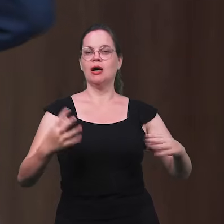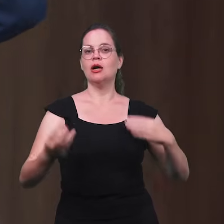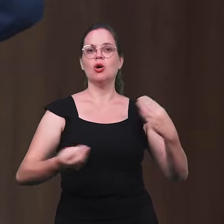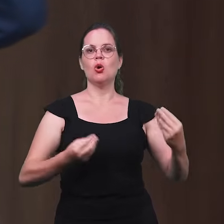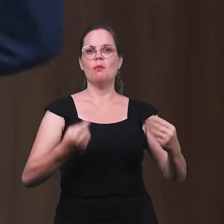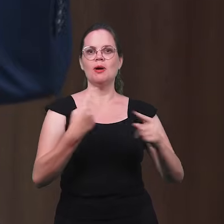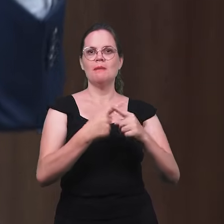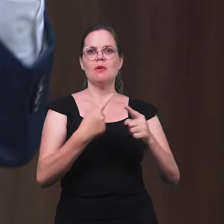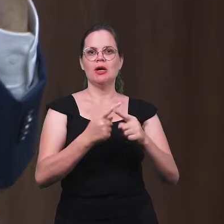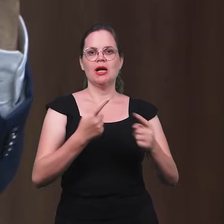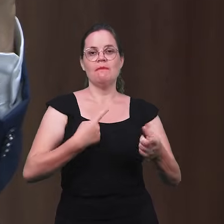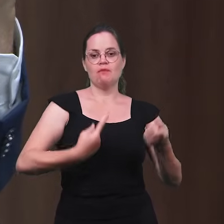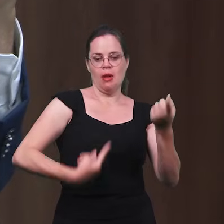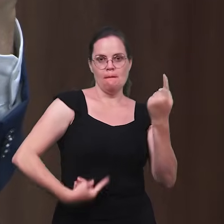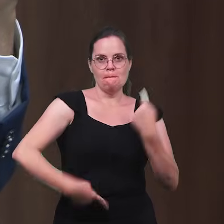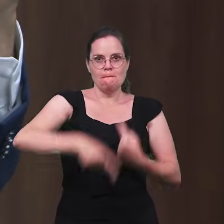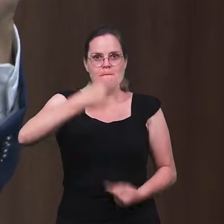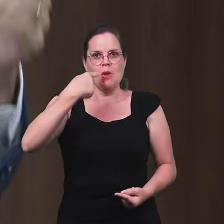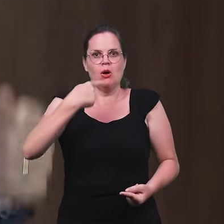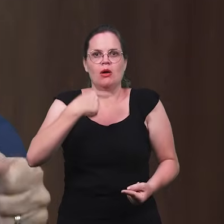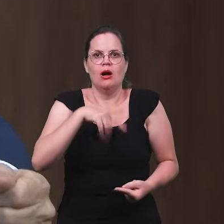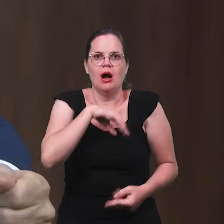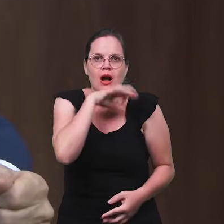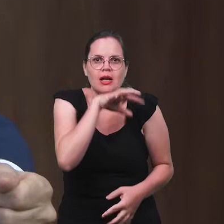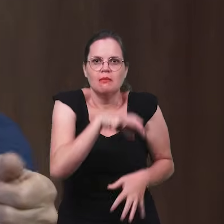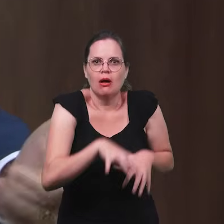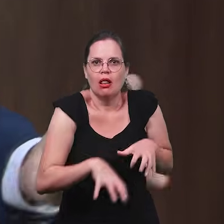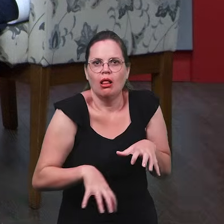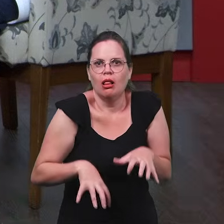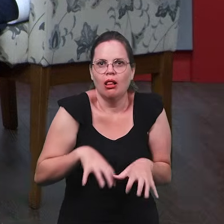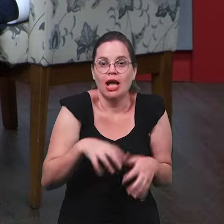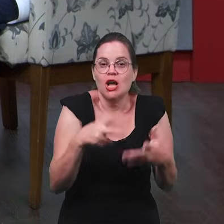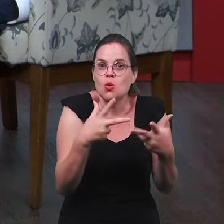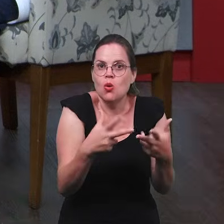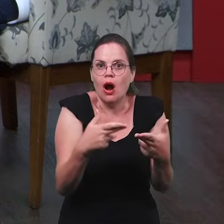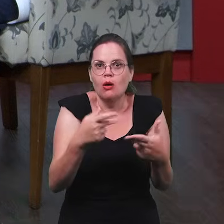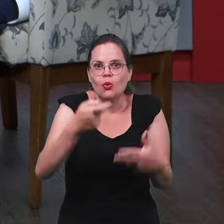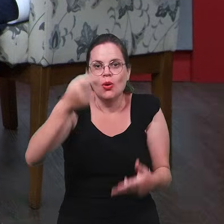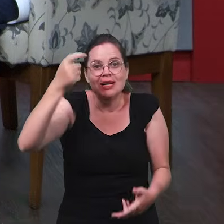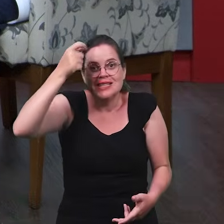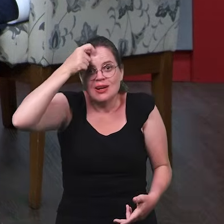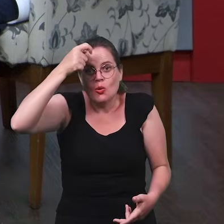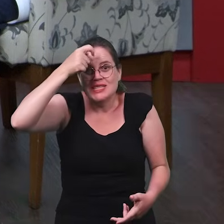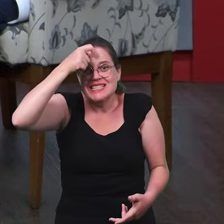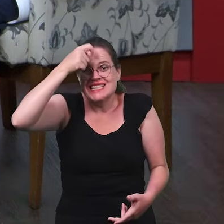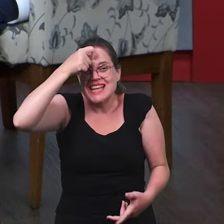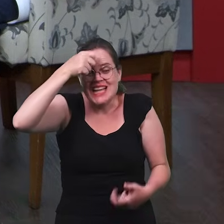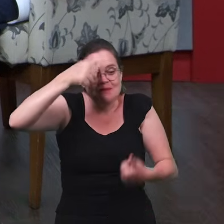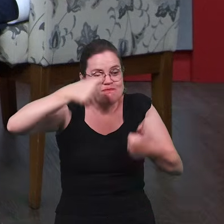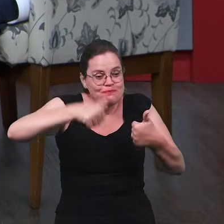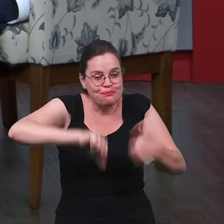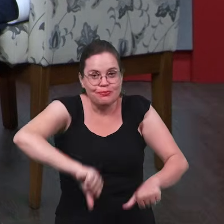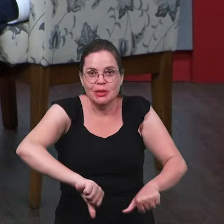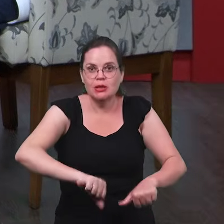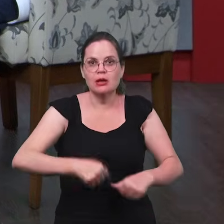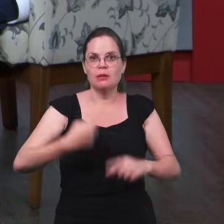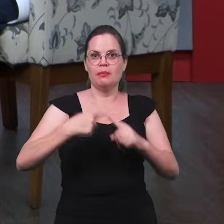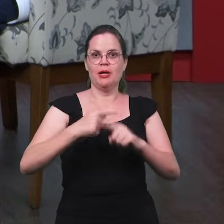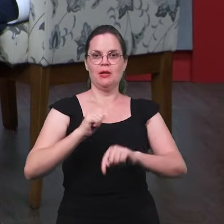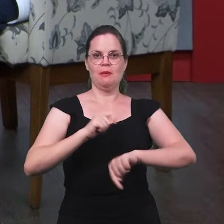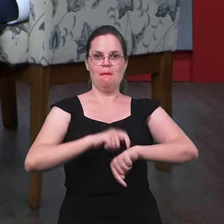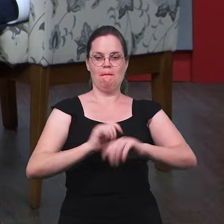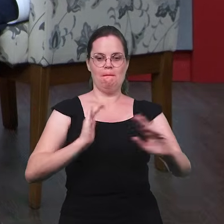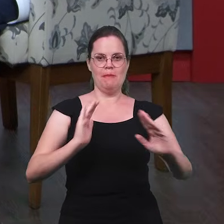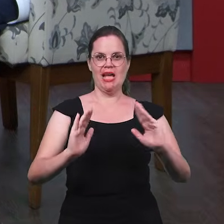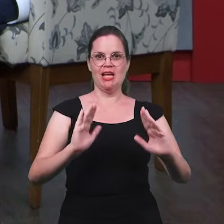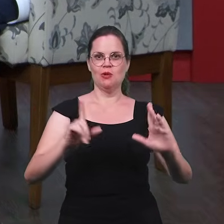discernimento, perdeu o tino. No momento de maior glória do reino da Babilônia, do império. Maior